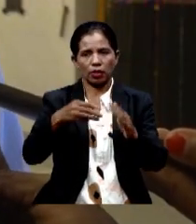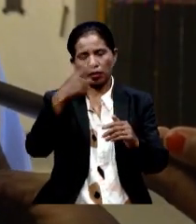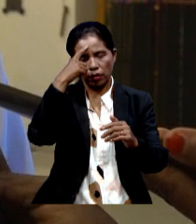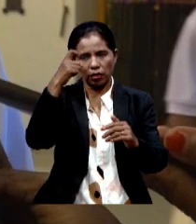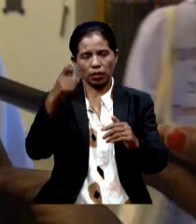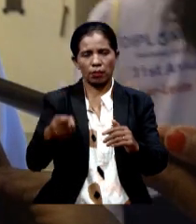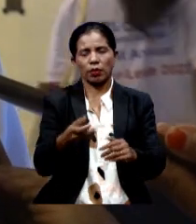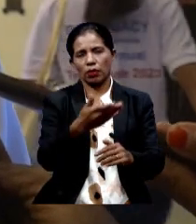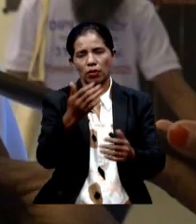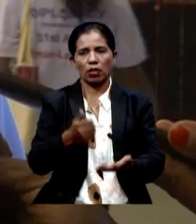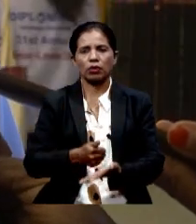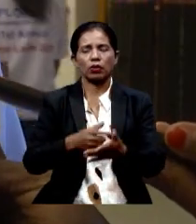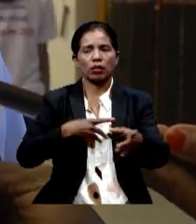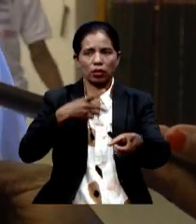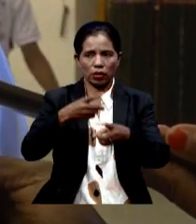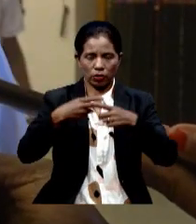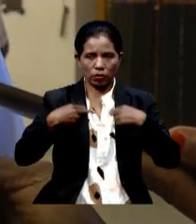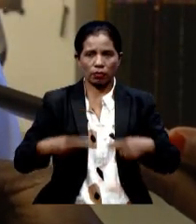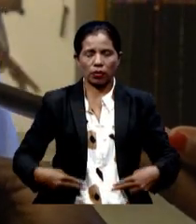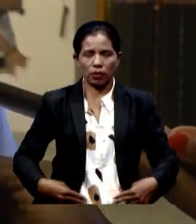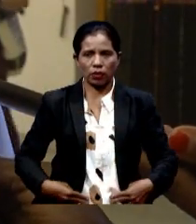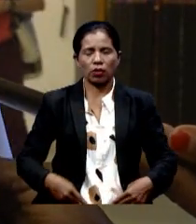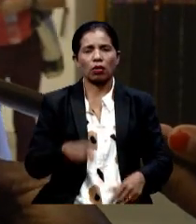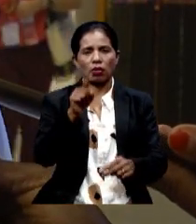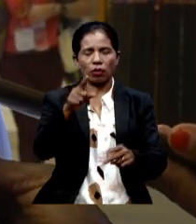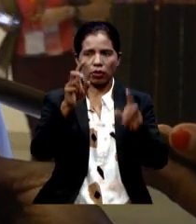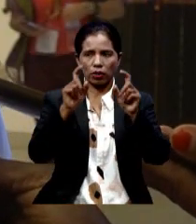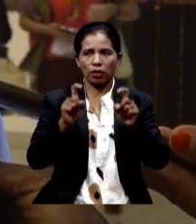quando defende direitos humanos, ou tem que